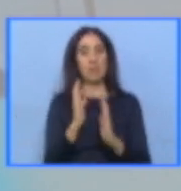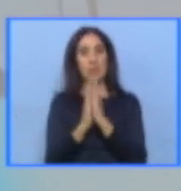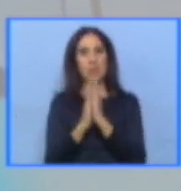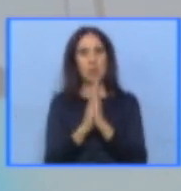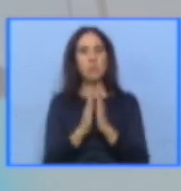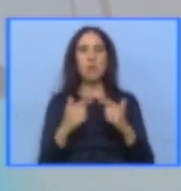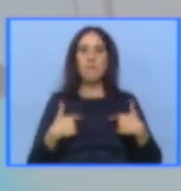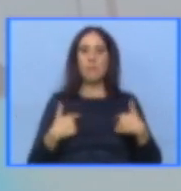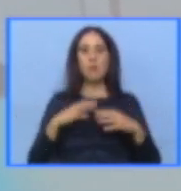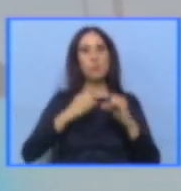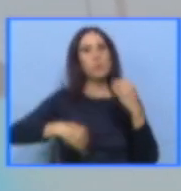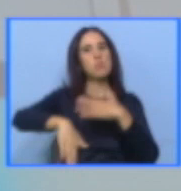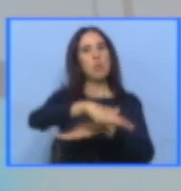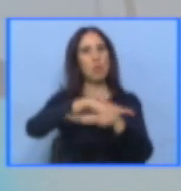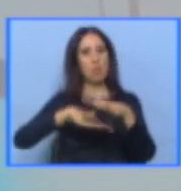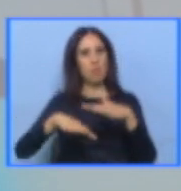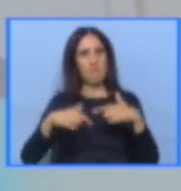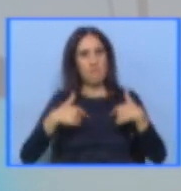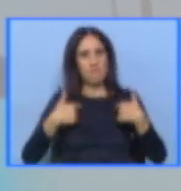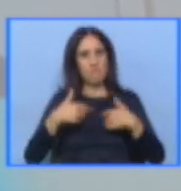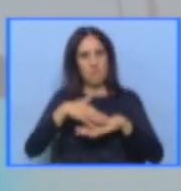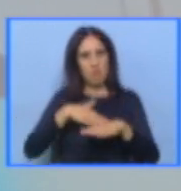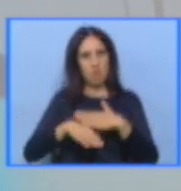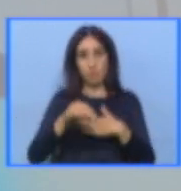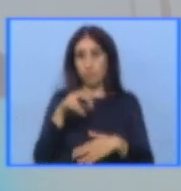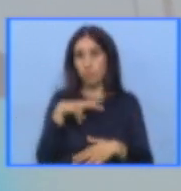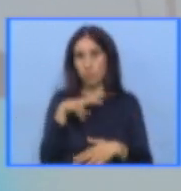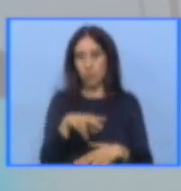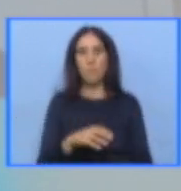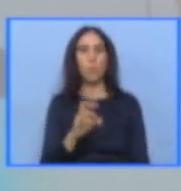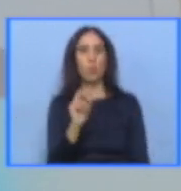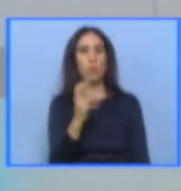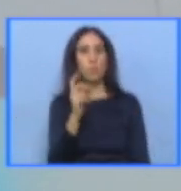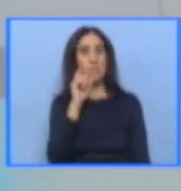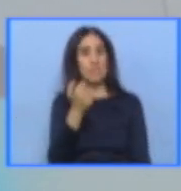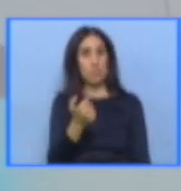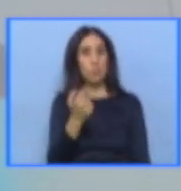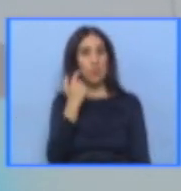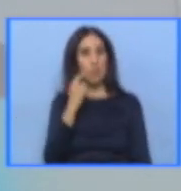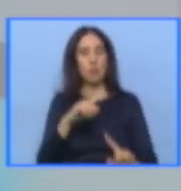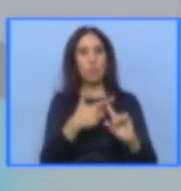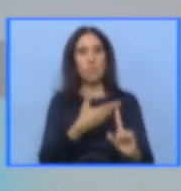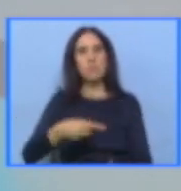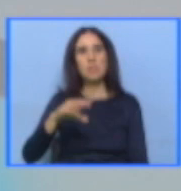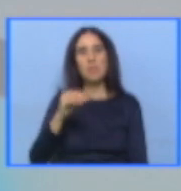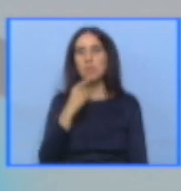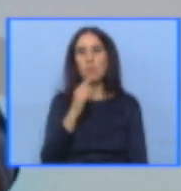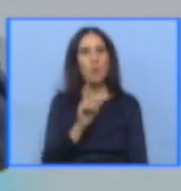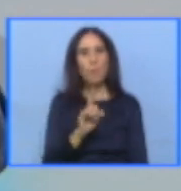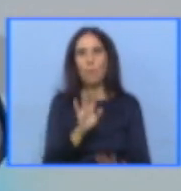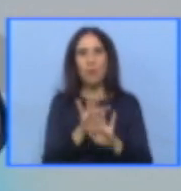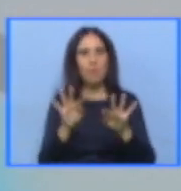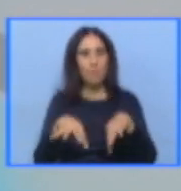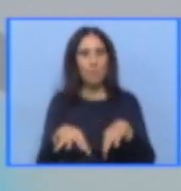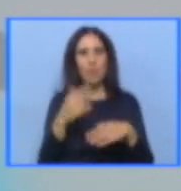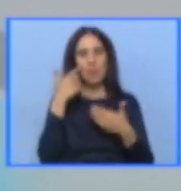o seu papel social em Portugal. Quando chegamos a 5 de outubro de 1910, disseram, não, acabou. Portanto, a